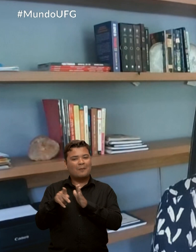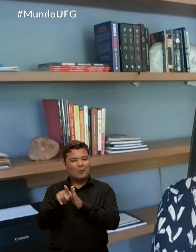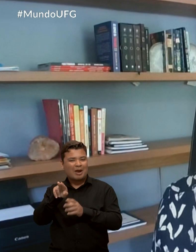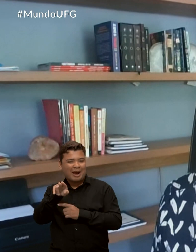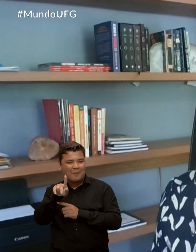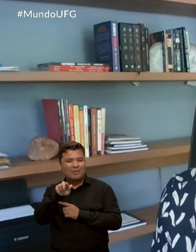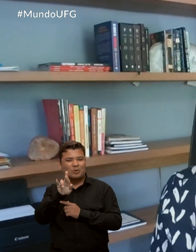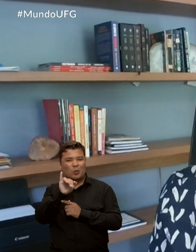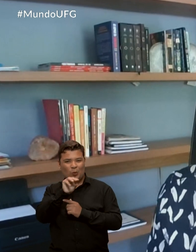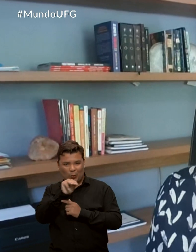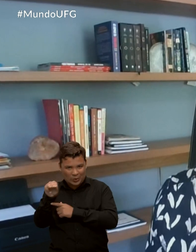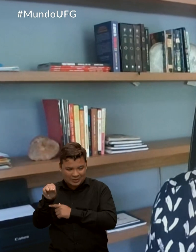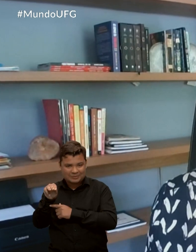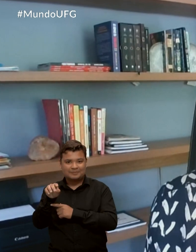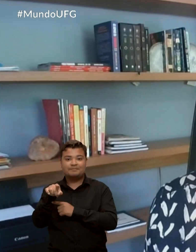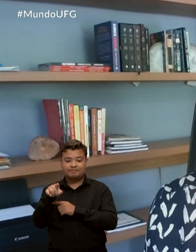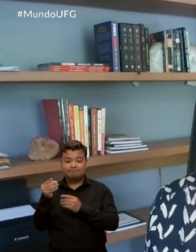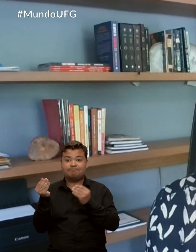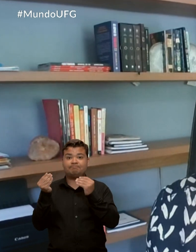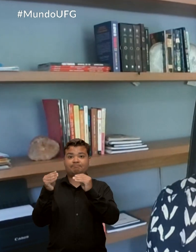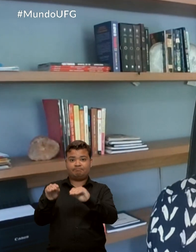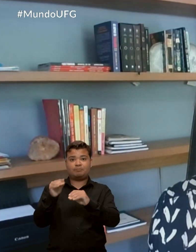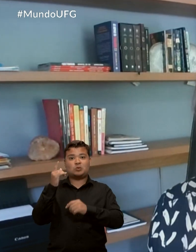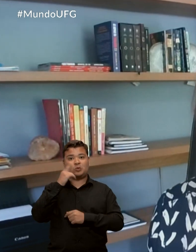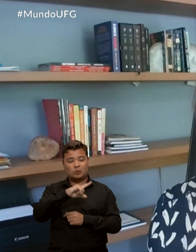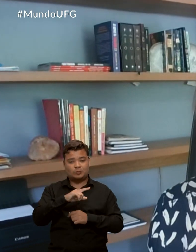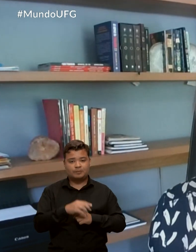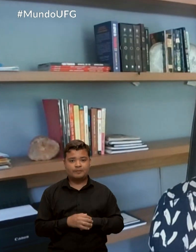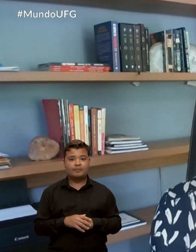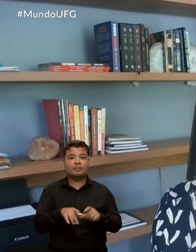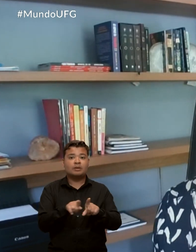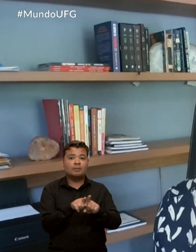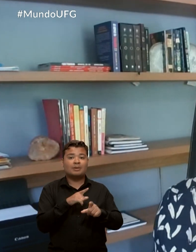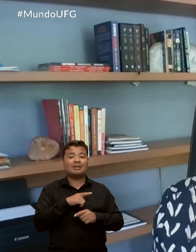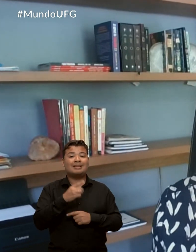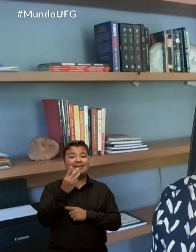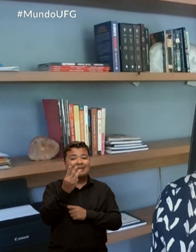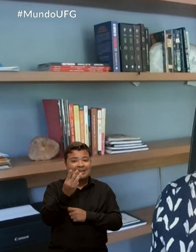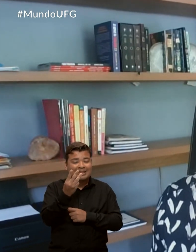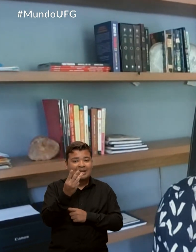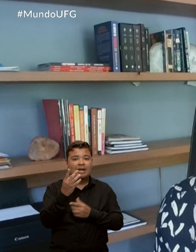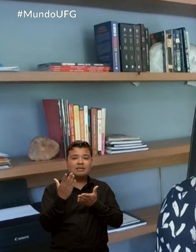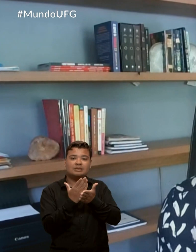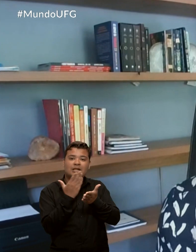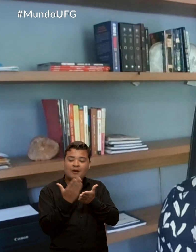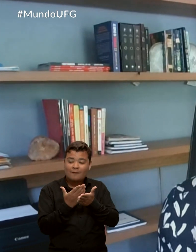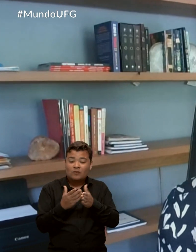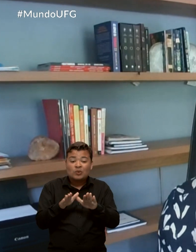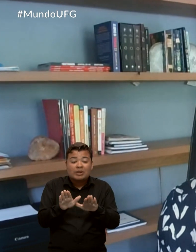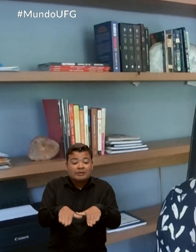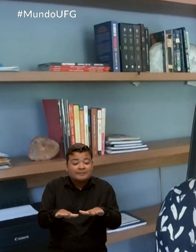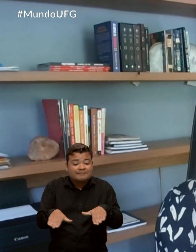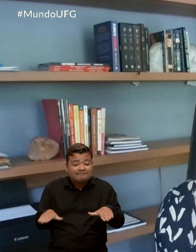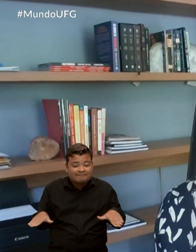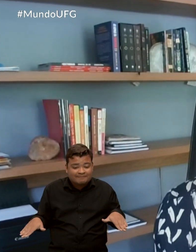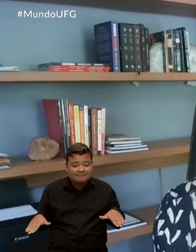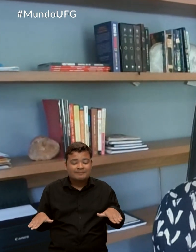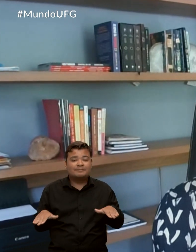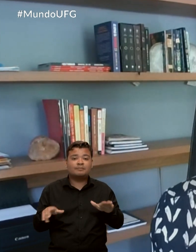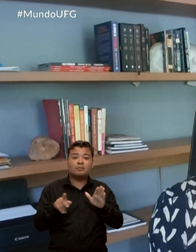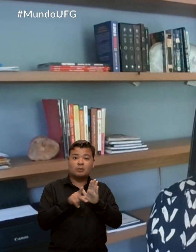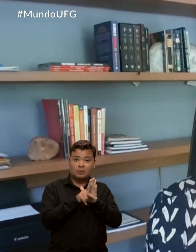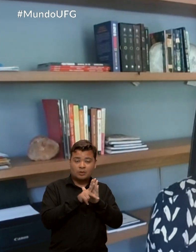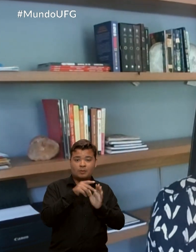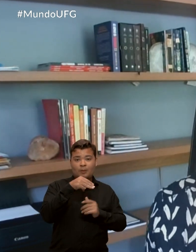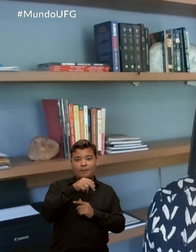dos Irmãos Grimm. Temos 3 livros infantis da coleção Maria de